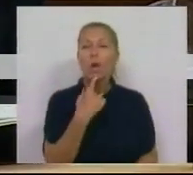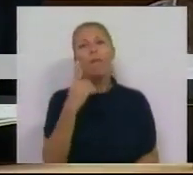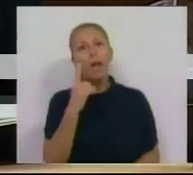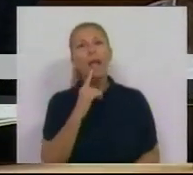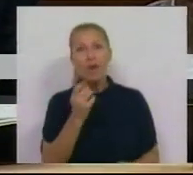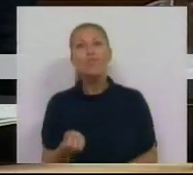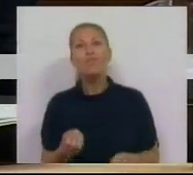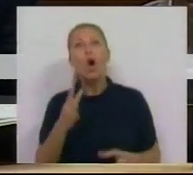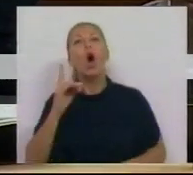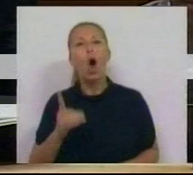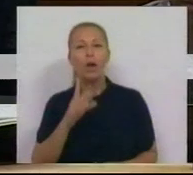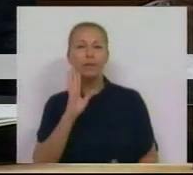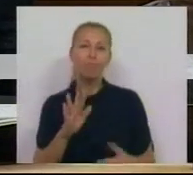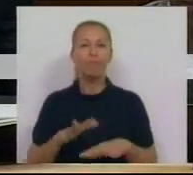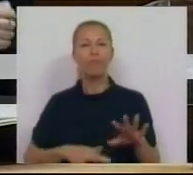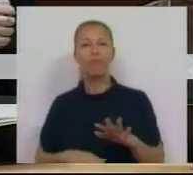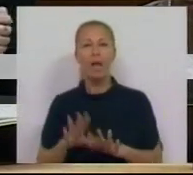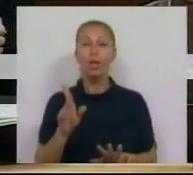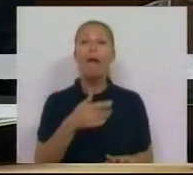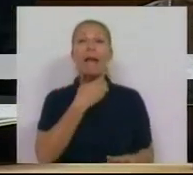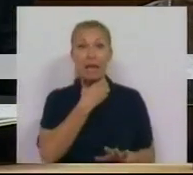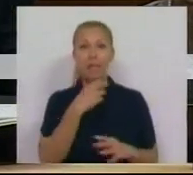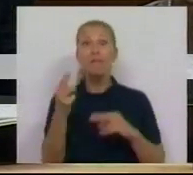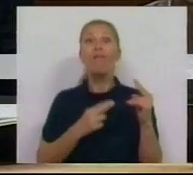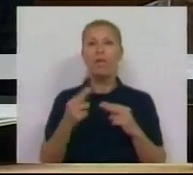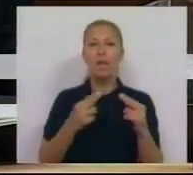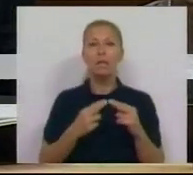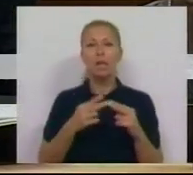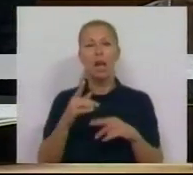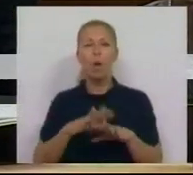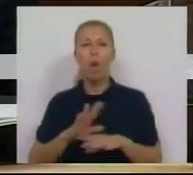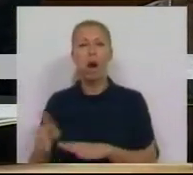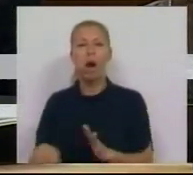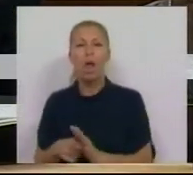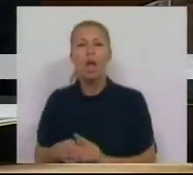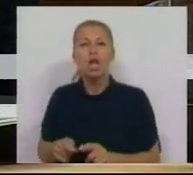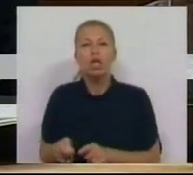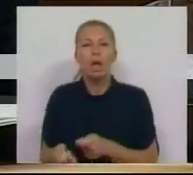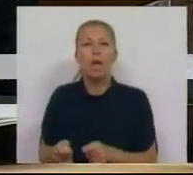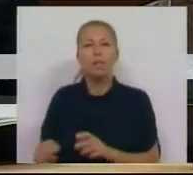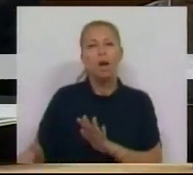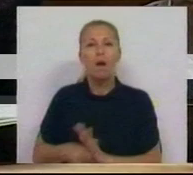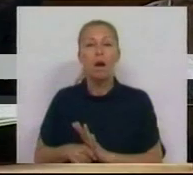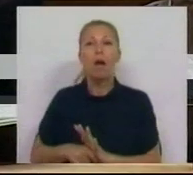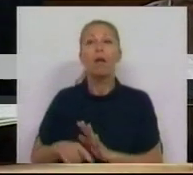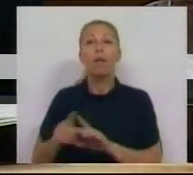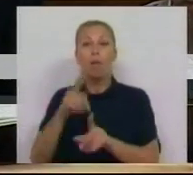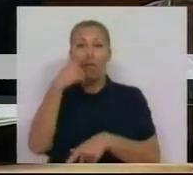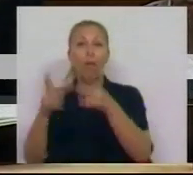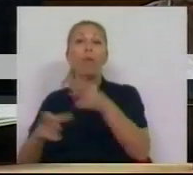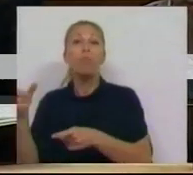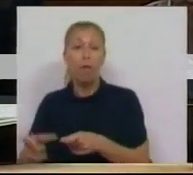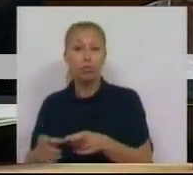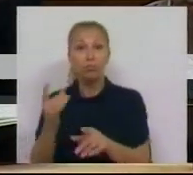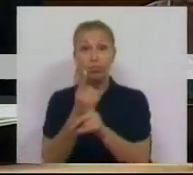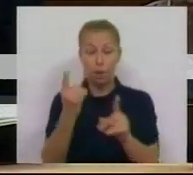crise financeira numa arma de chantagem contra os povos e contra as democracias. Porque a verdade é que quando chegou à Europa, a